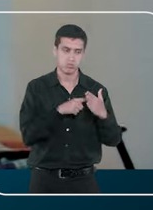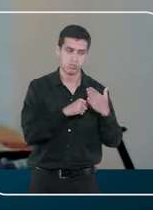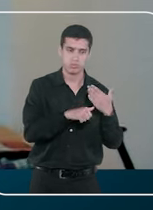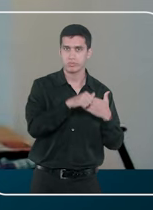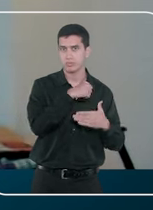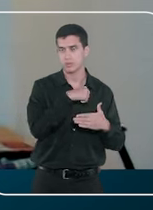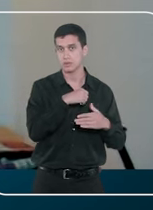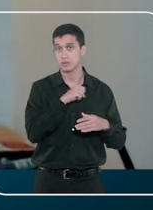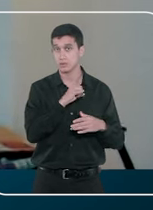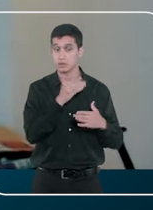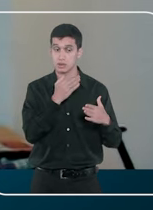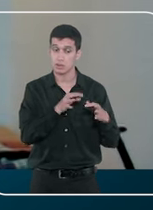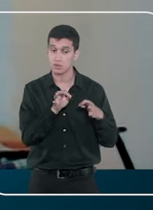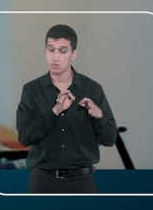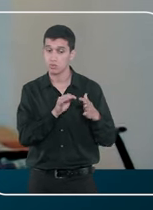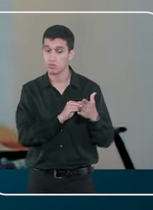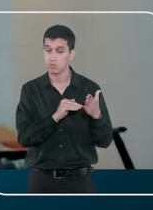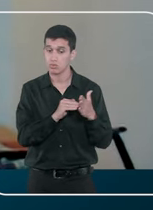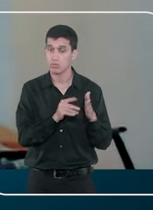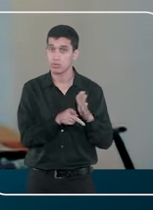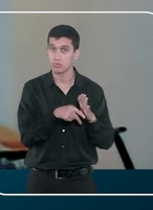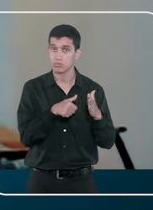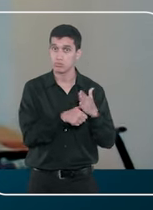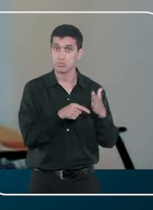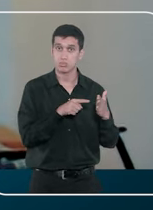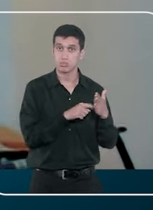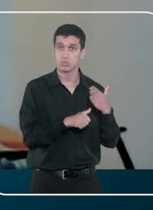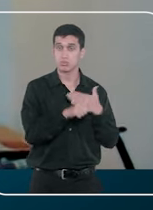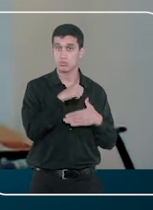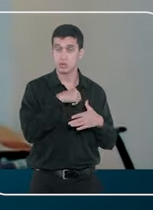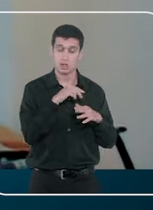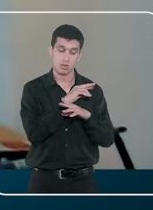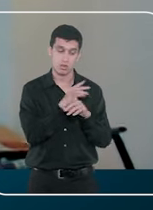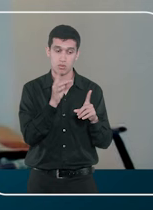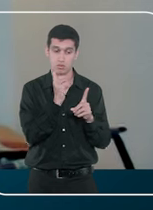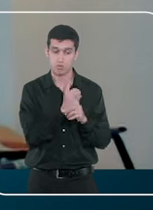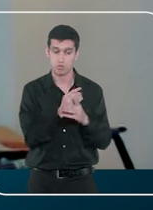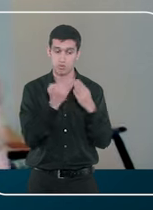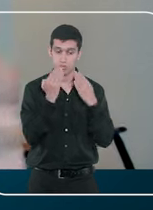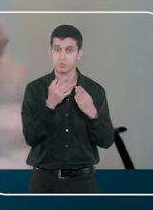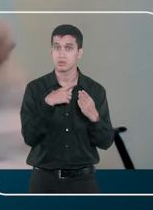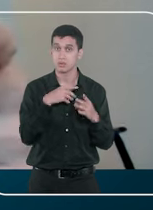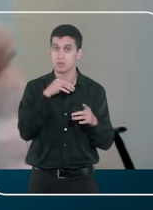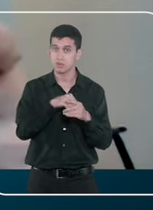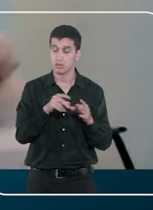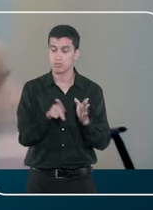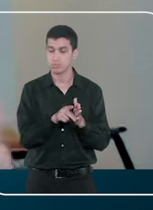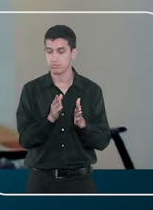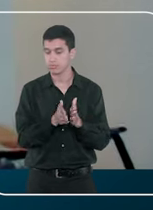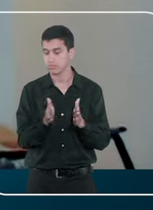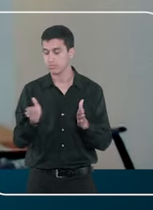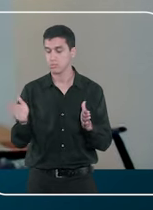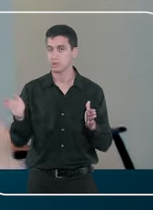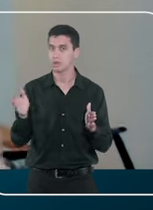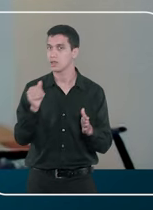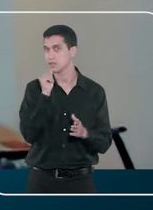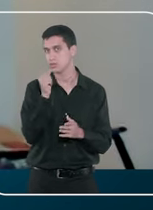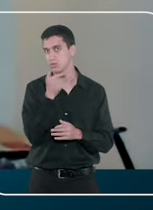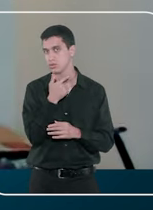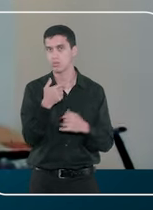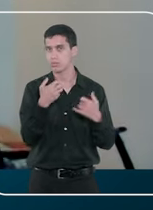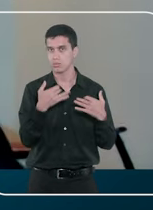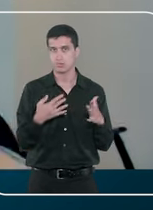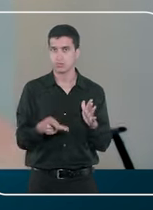Se essa produção da colaboração premiada, ou seja, os meios de prova que são ali produzidos, se encontram em andamento, não há que se falar